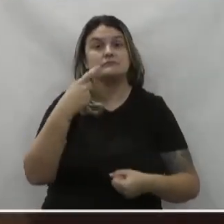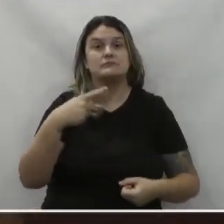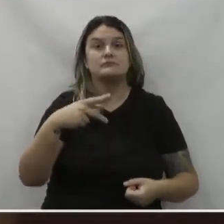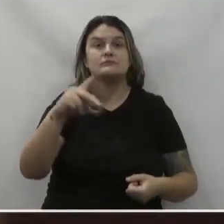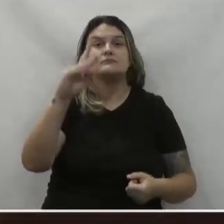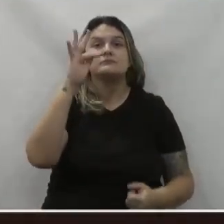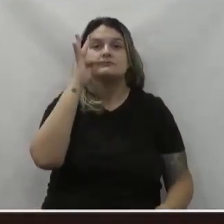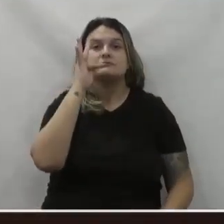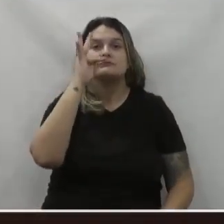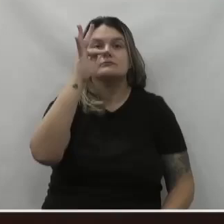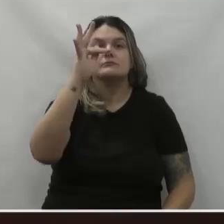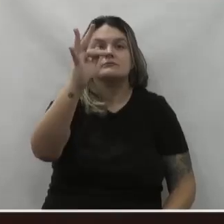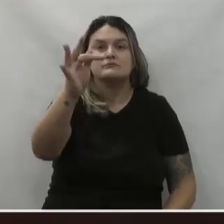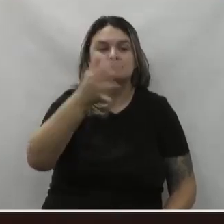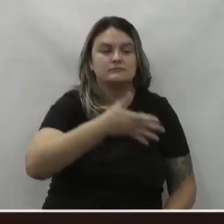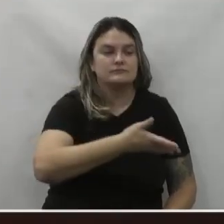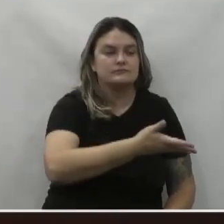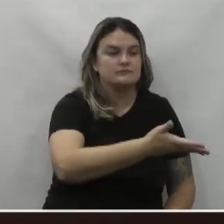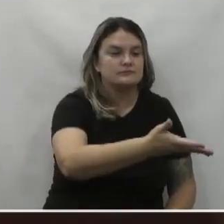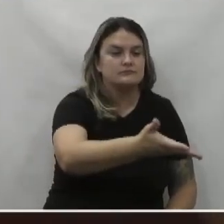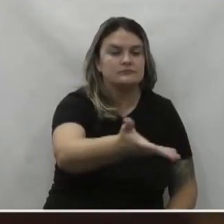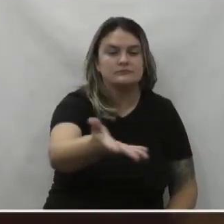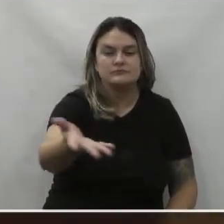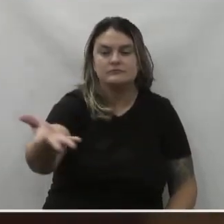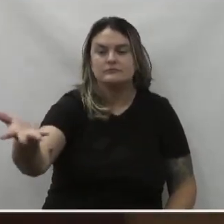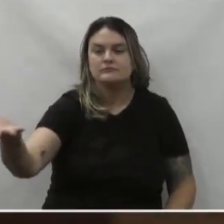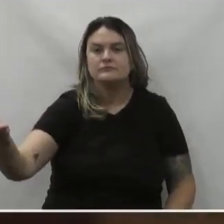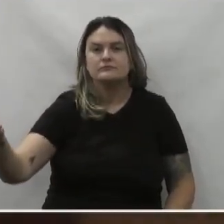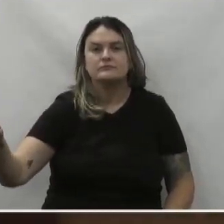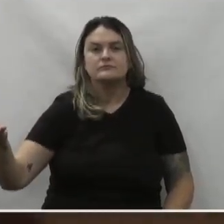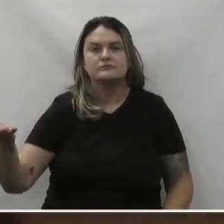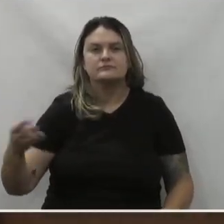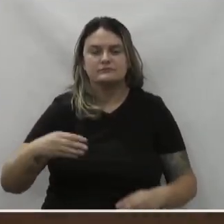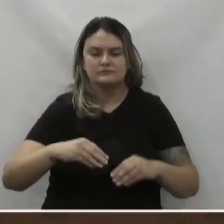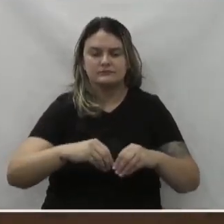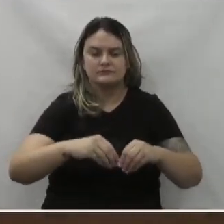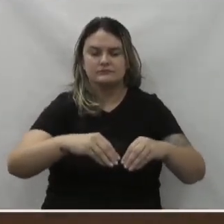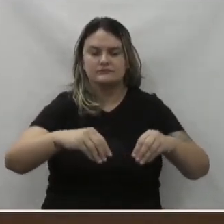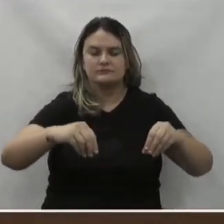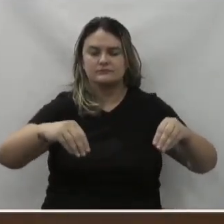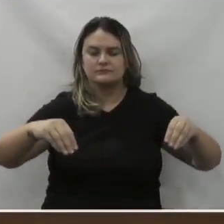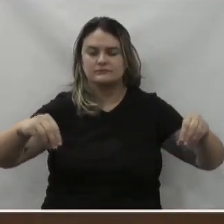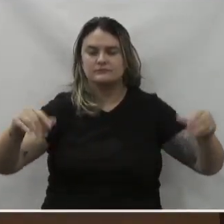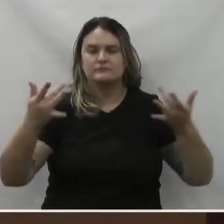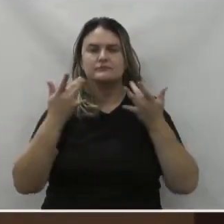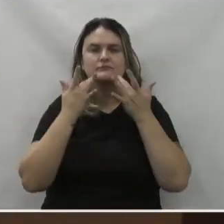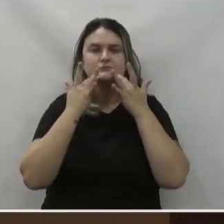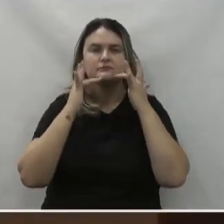do colosso, e o teu futuro espelha essa grandeza.